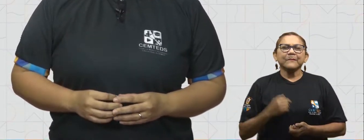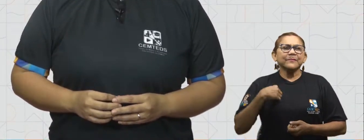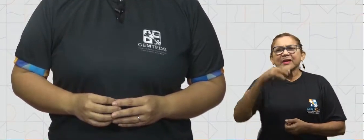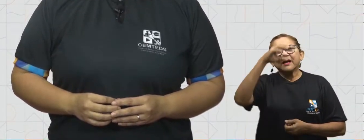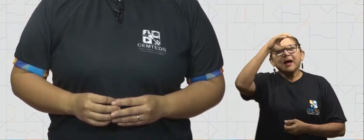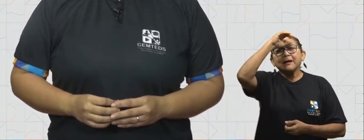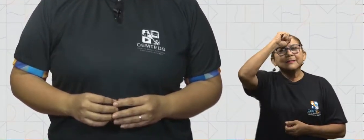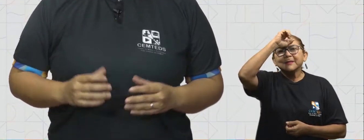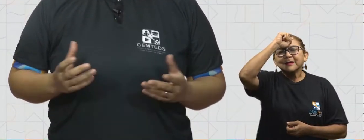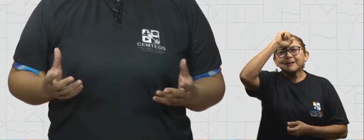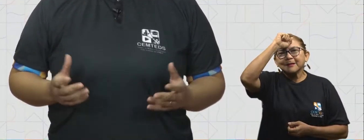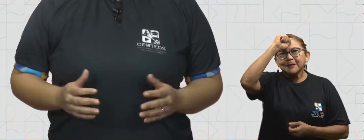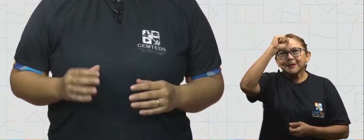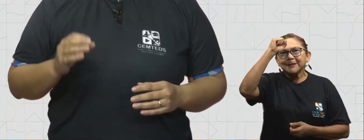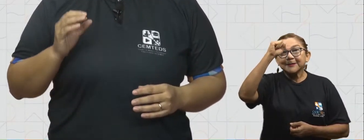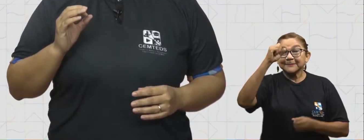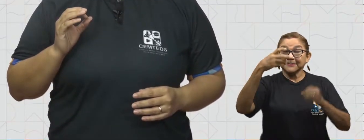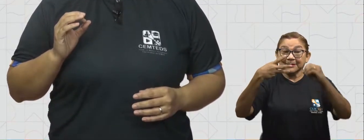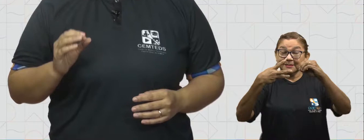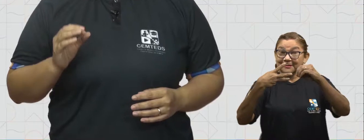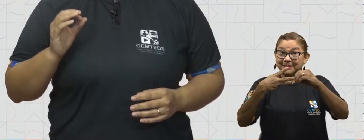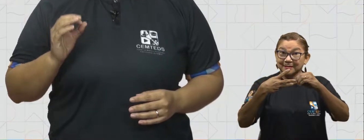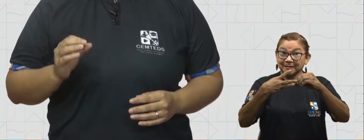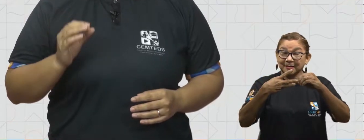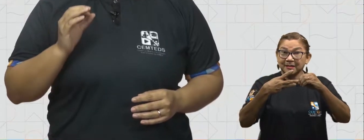Aprender sobre célula é aprender sobre